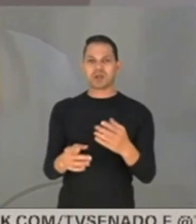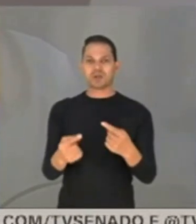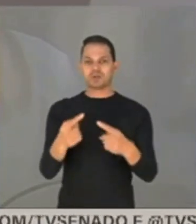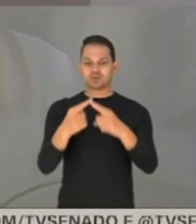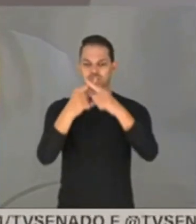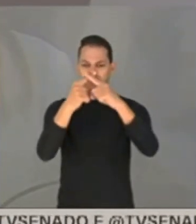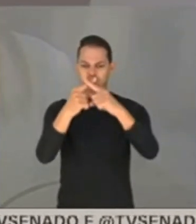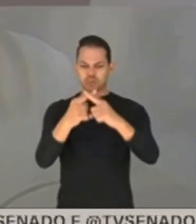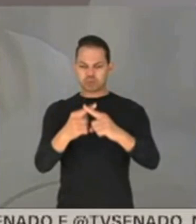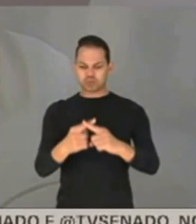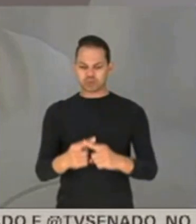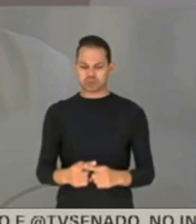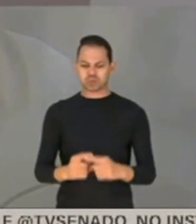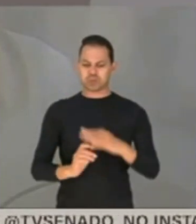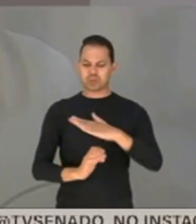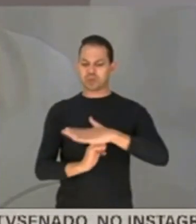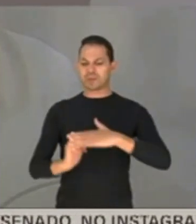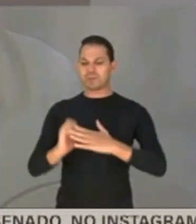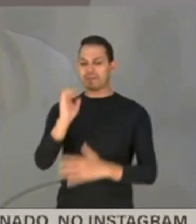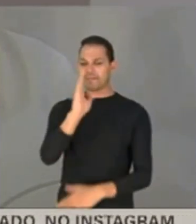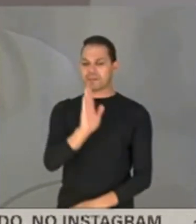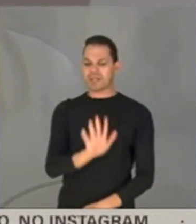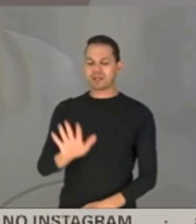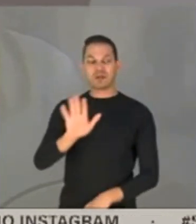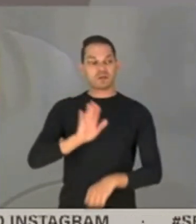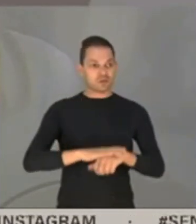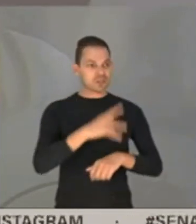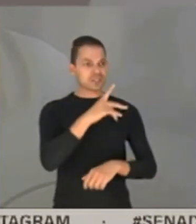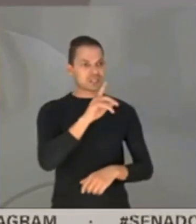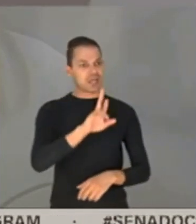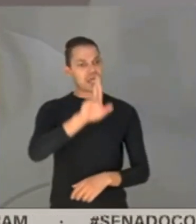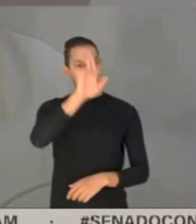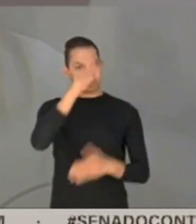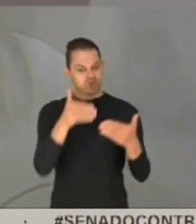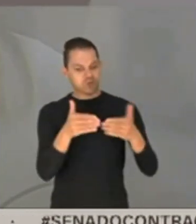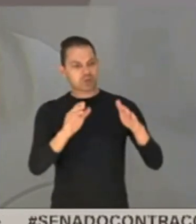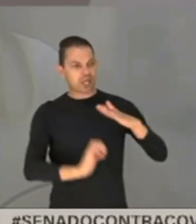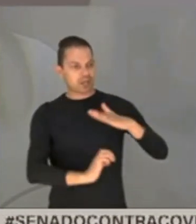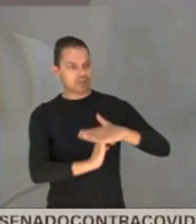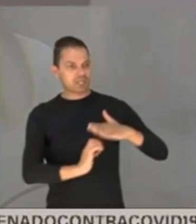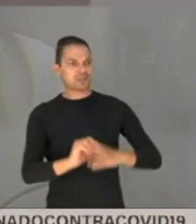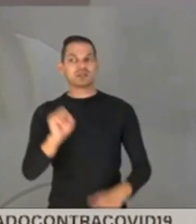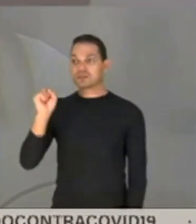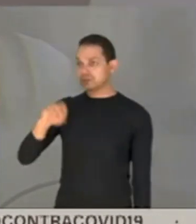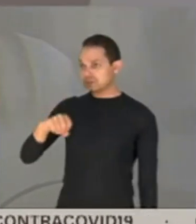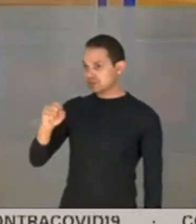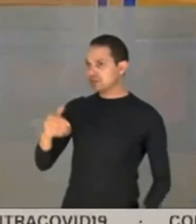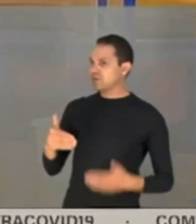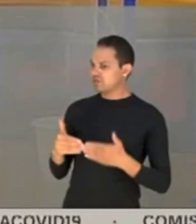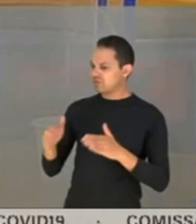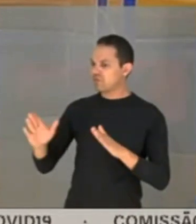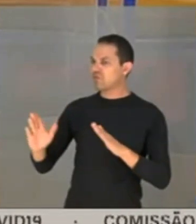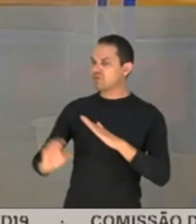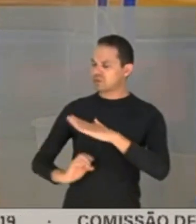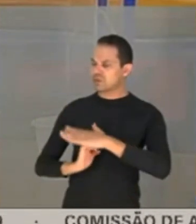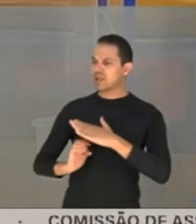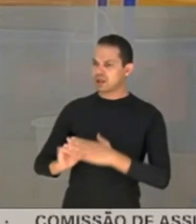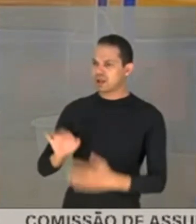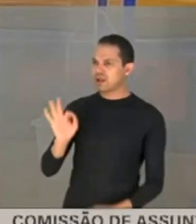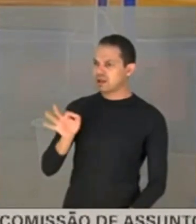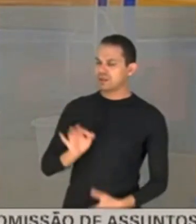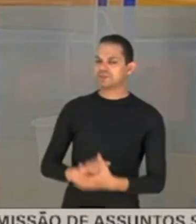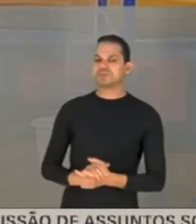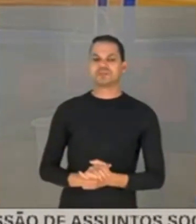as empresas do Brasil inteiro. O senhor é dos fundadores da empresa? Sou o fundador da empresa, Tá. senhor senador. Nós temos informações de